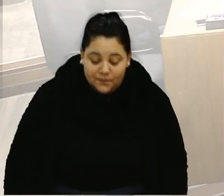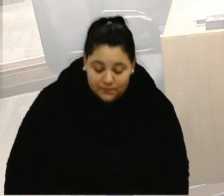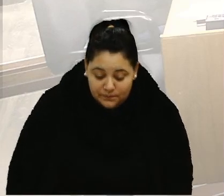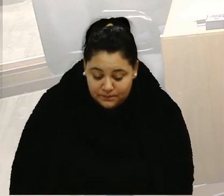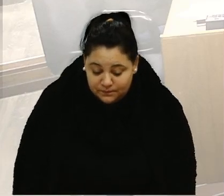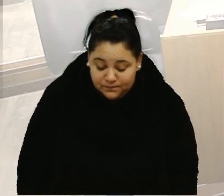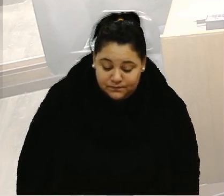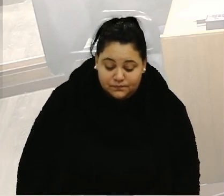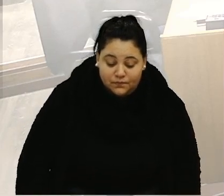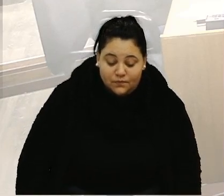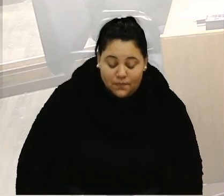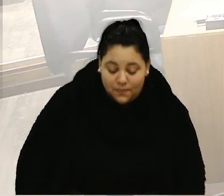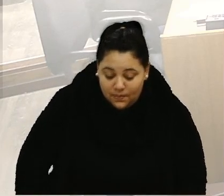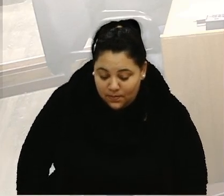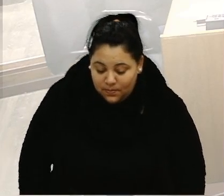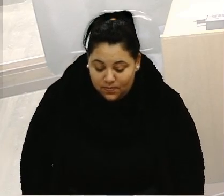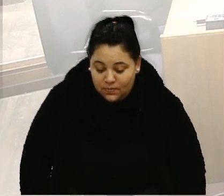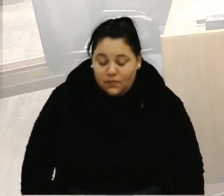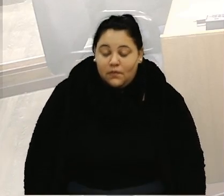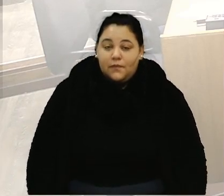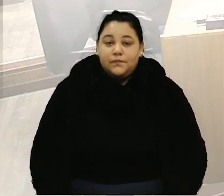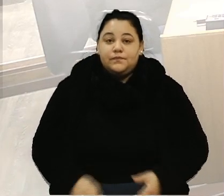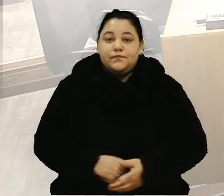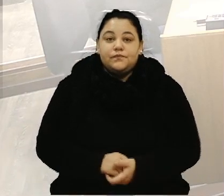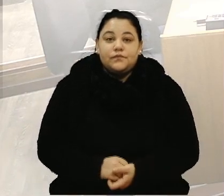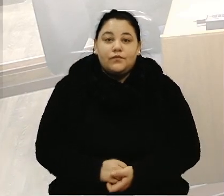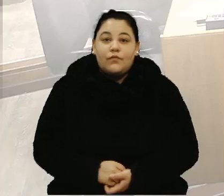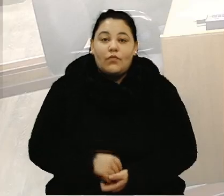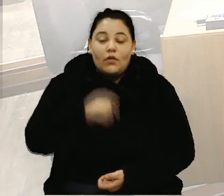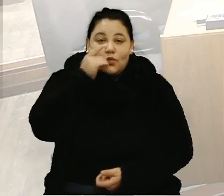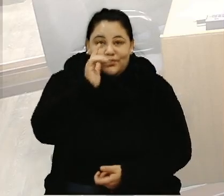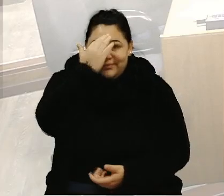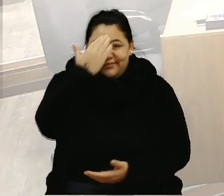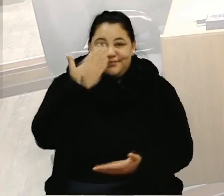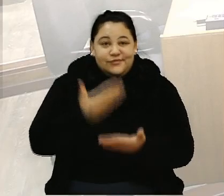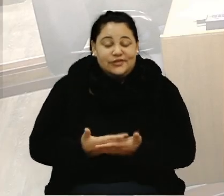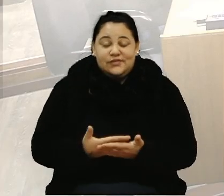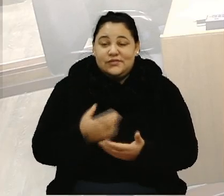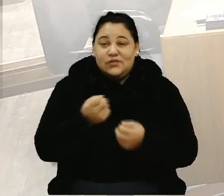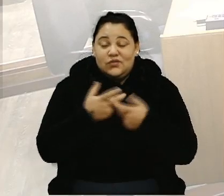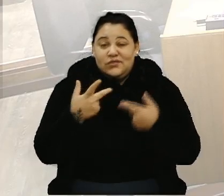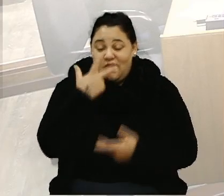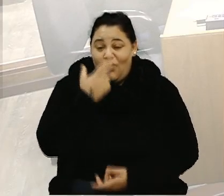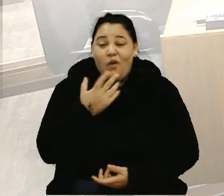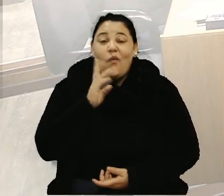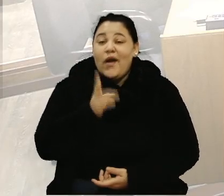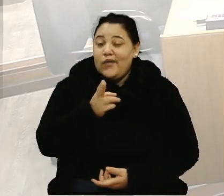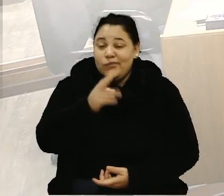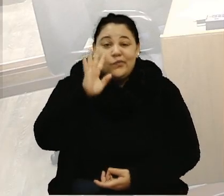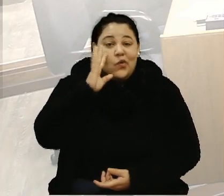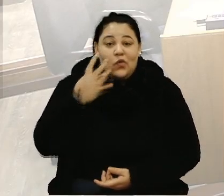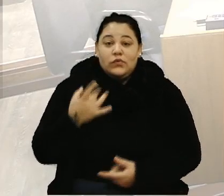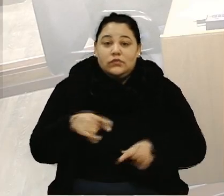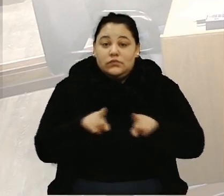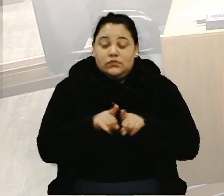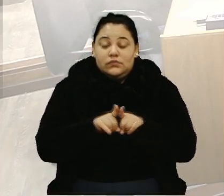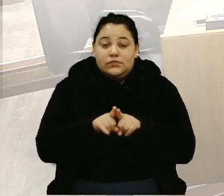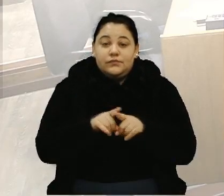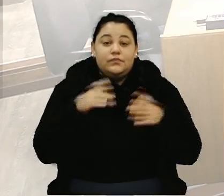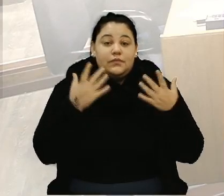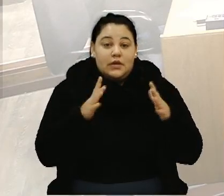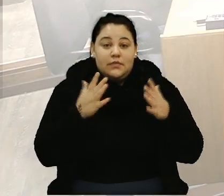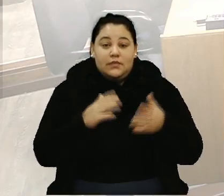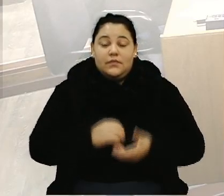é inacreditável que situações como essas aconteçam. E parabéns para o senhor estar